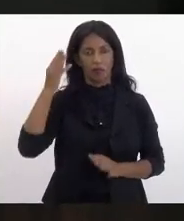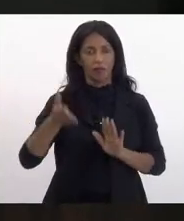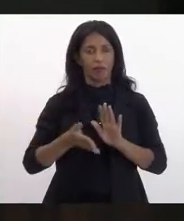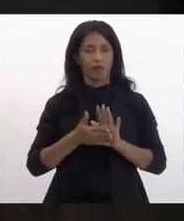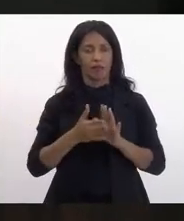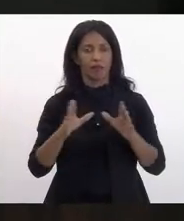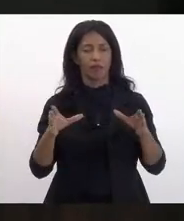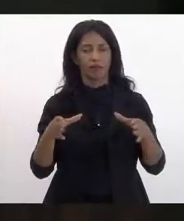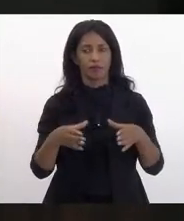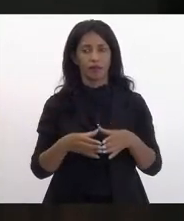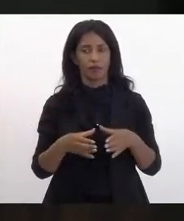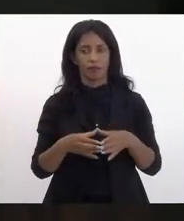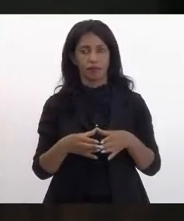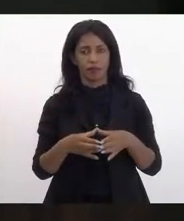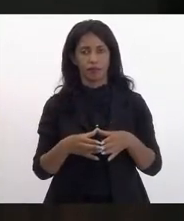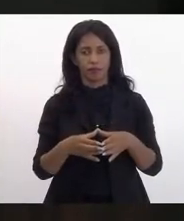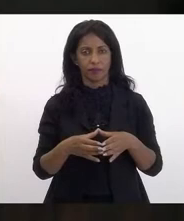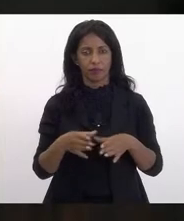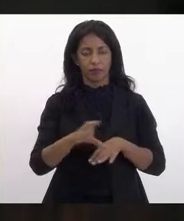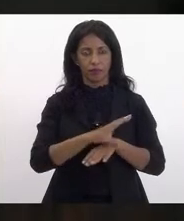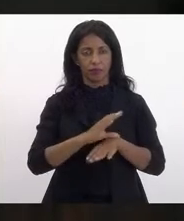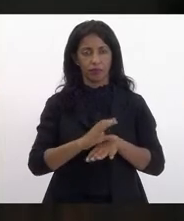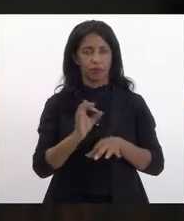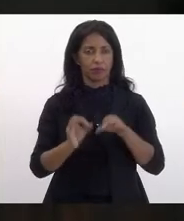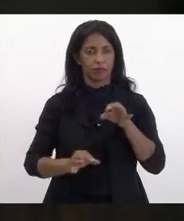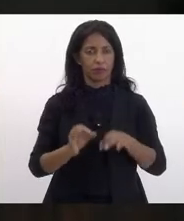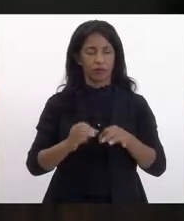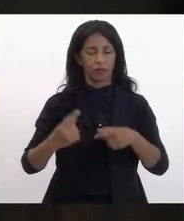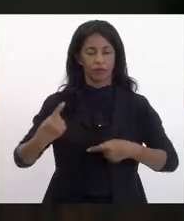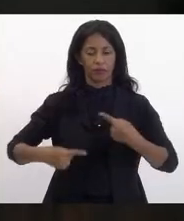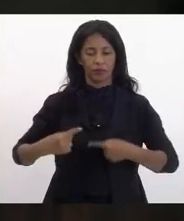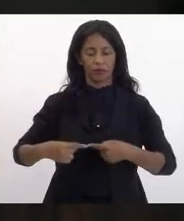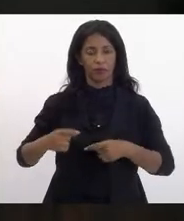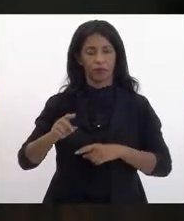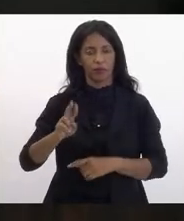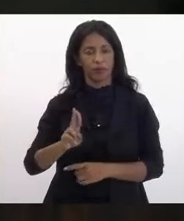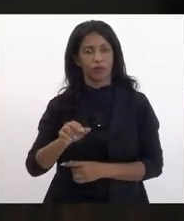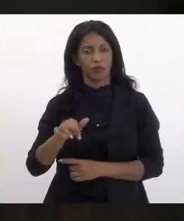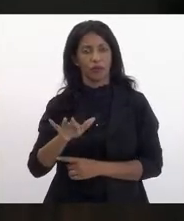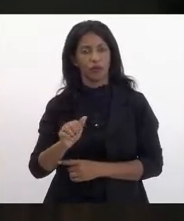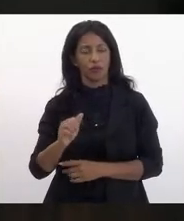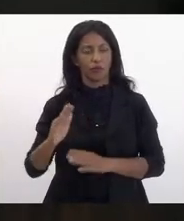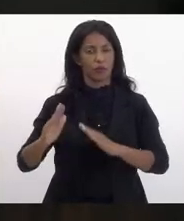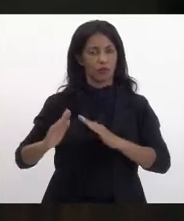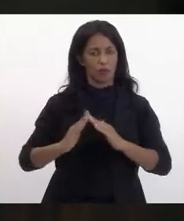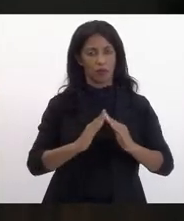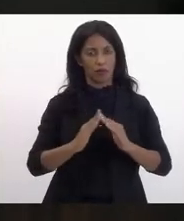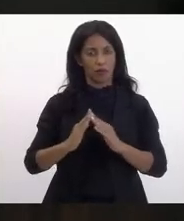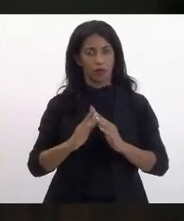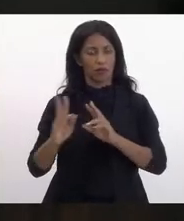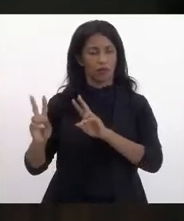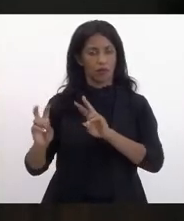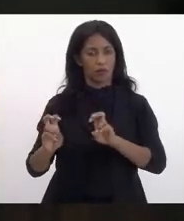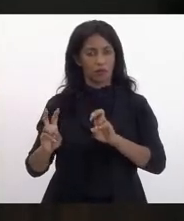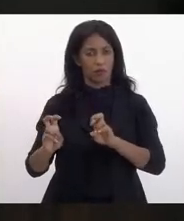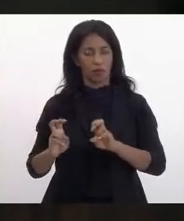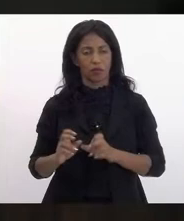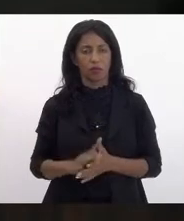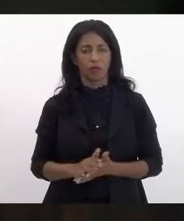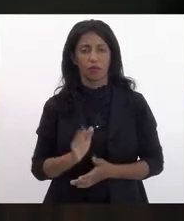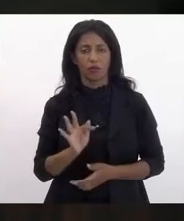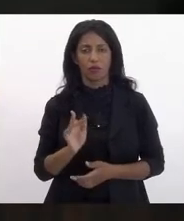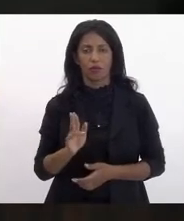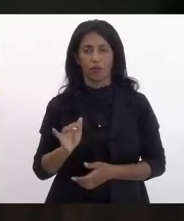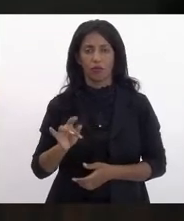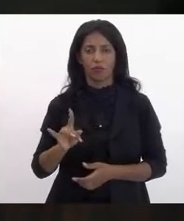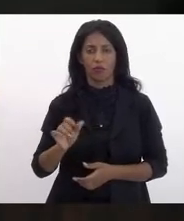emitir parecer, pendente de parecer das Comissões de Constituição e Justiça, de Políticas Urbanas e Habitação, de Assuntos Fundiários,